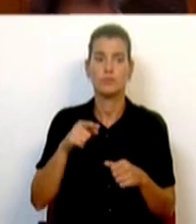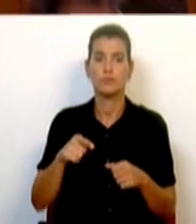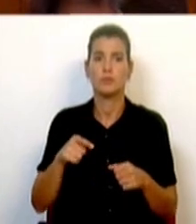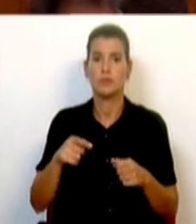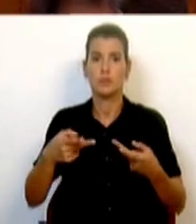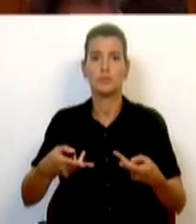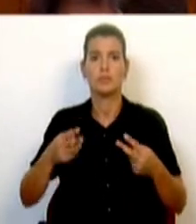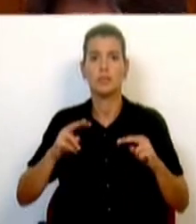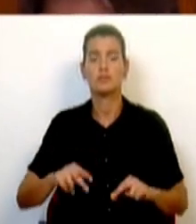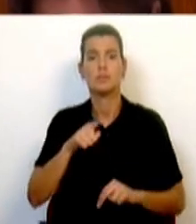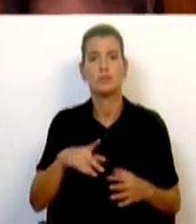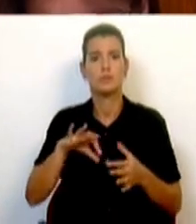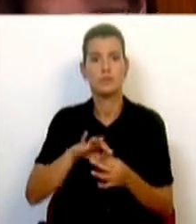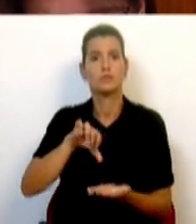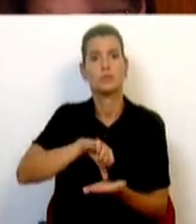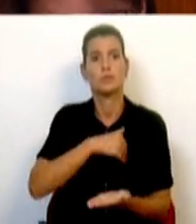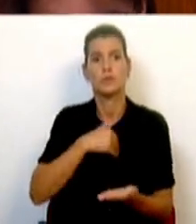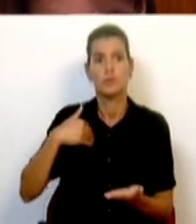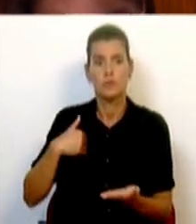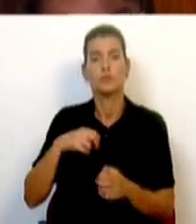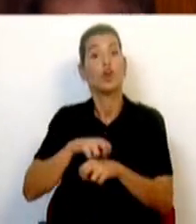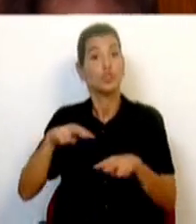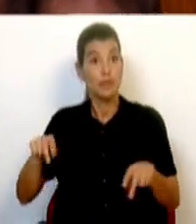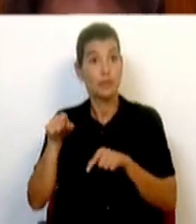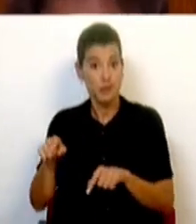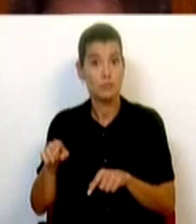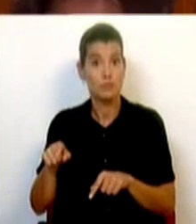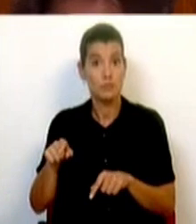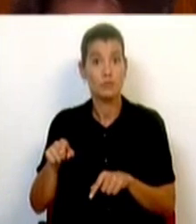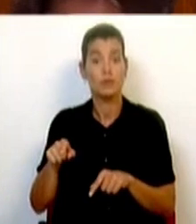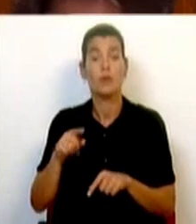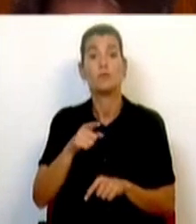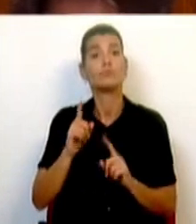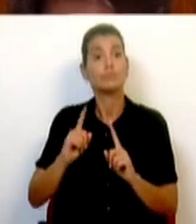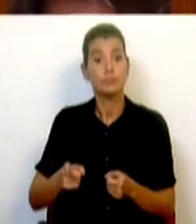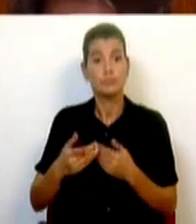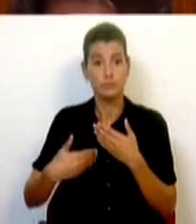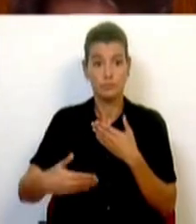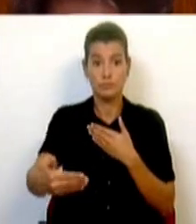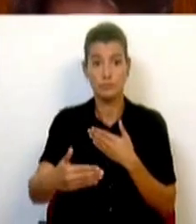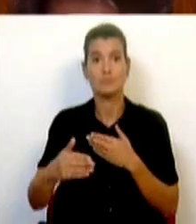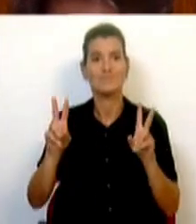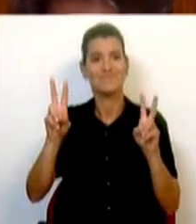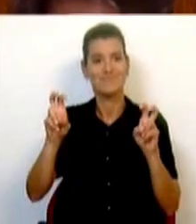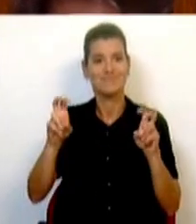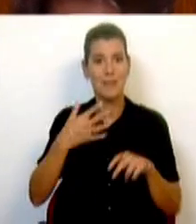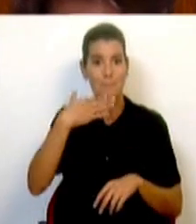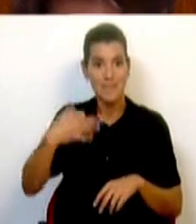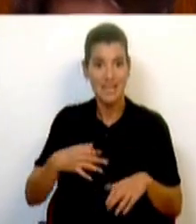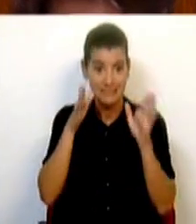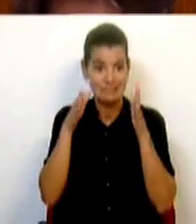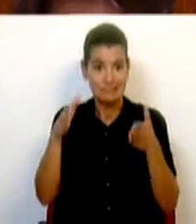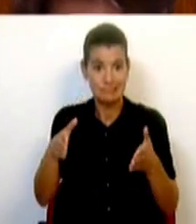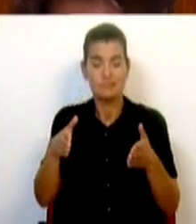No que diz respeito aos cuidados de saúde hospitalar, a introdução da dedicação plena